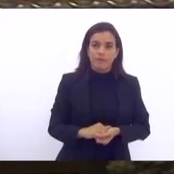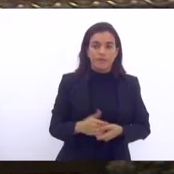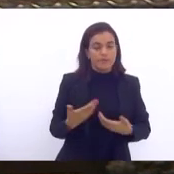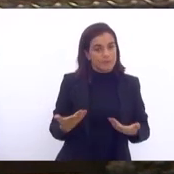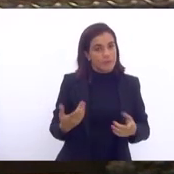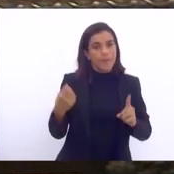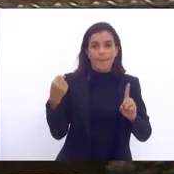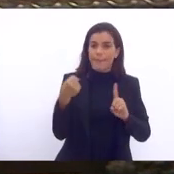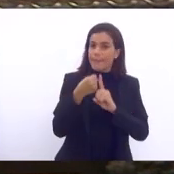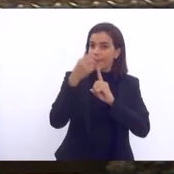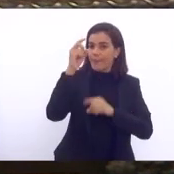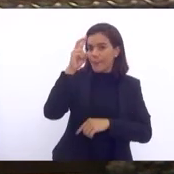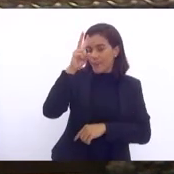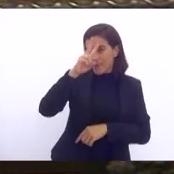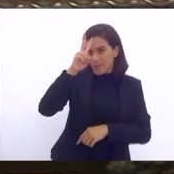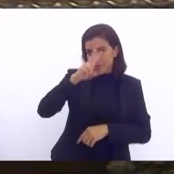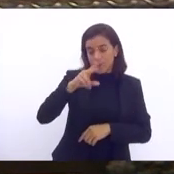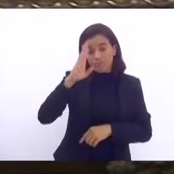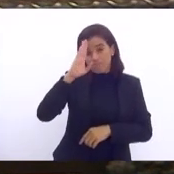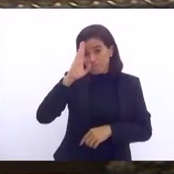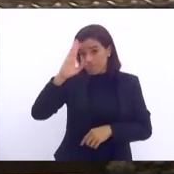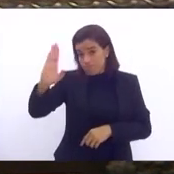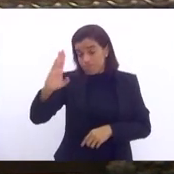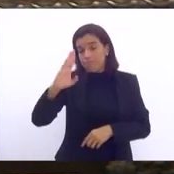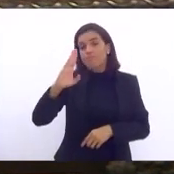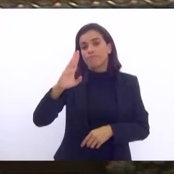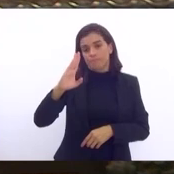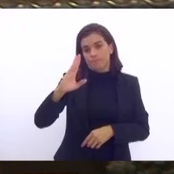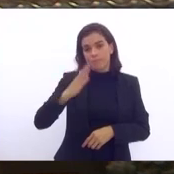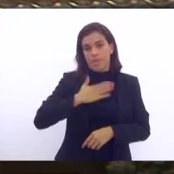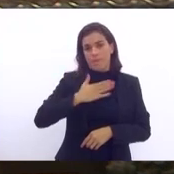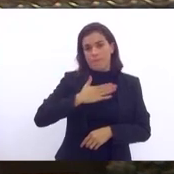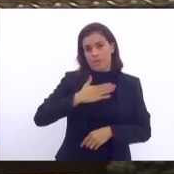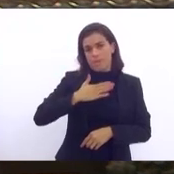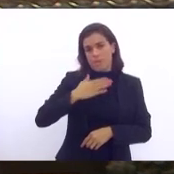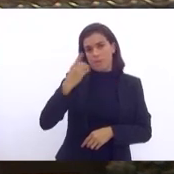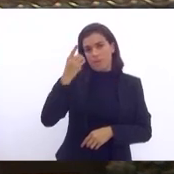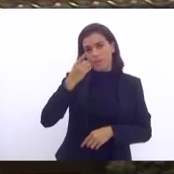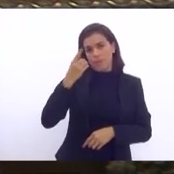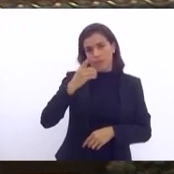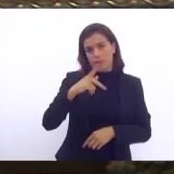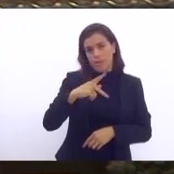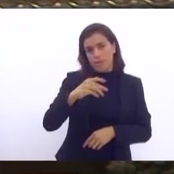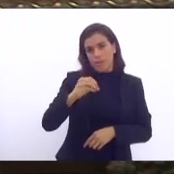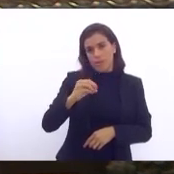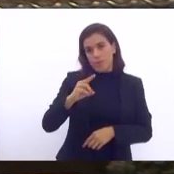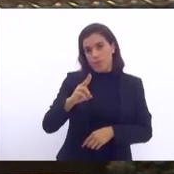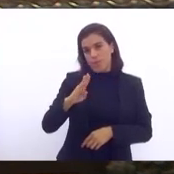principalmente para mim, deputado Paul Bell, deputado Alan Lopes, deputado Rodrigo Amorim,